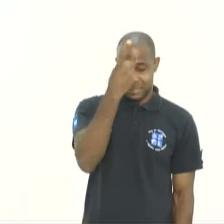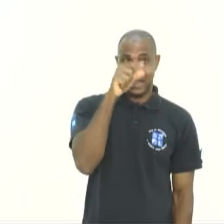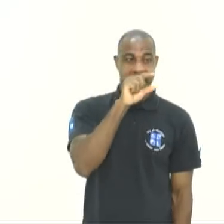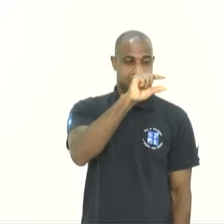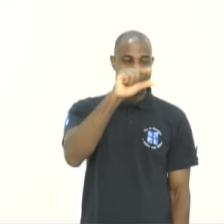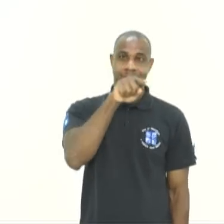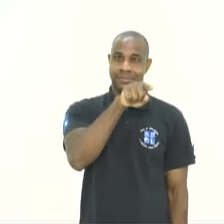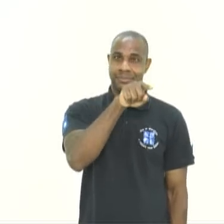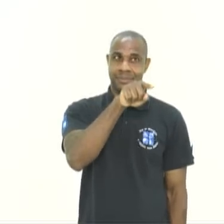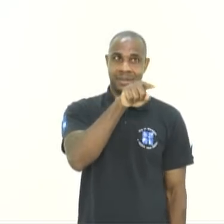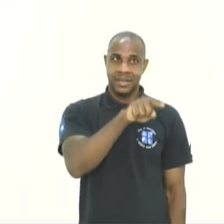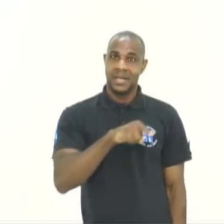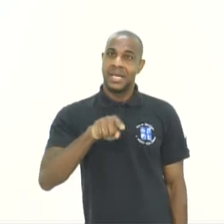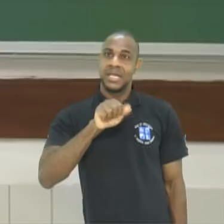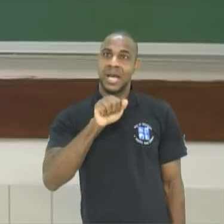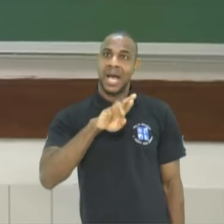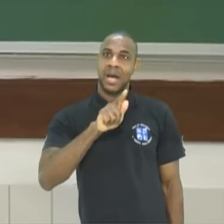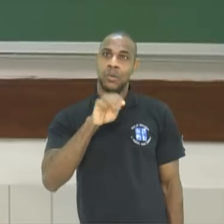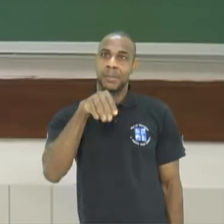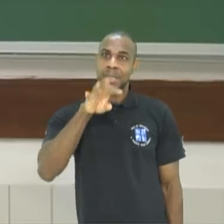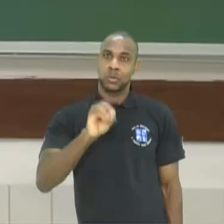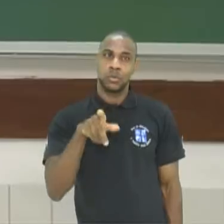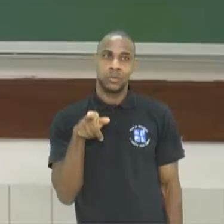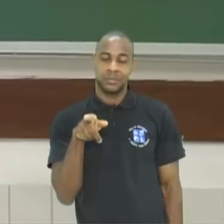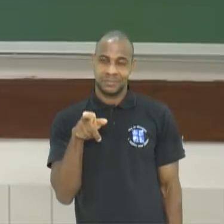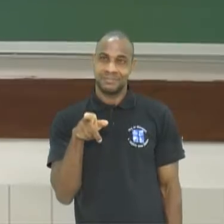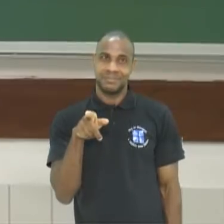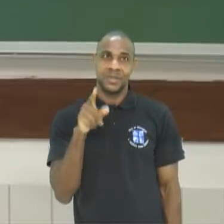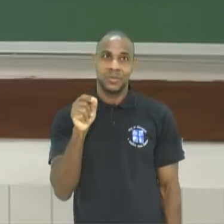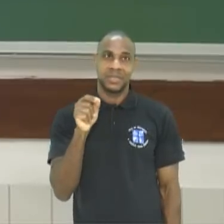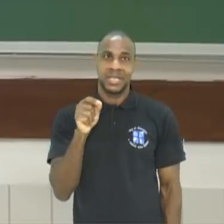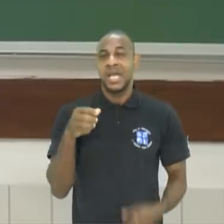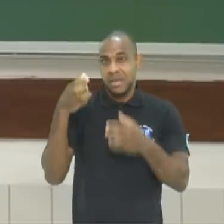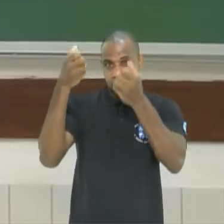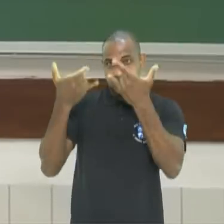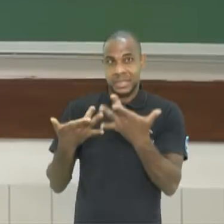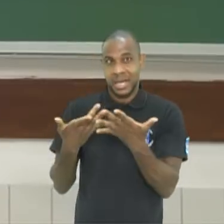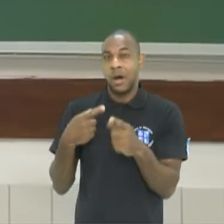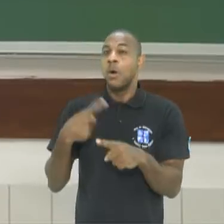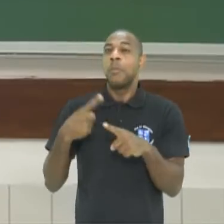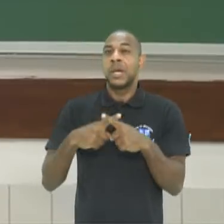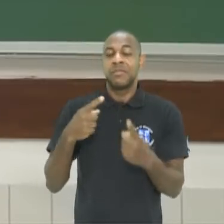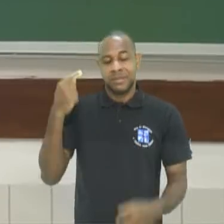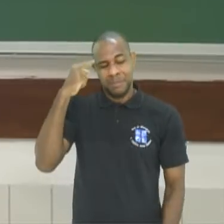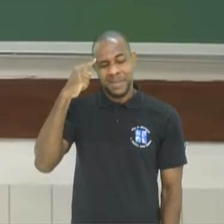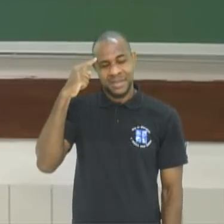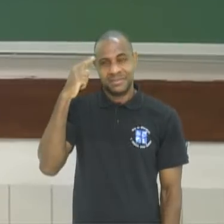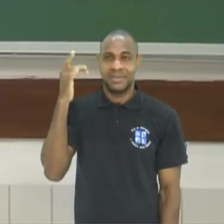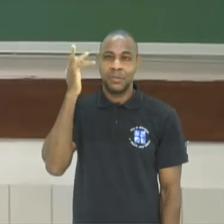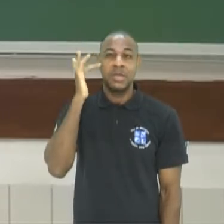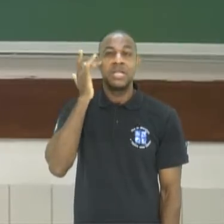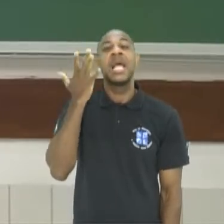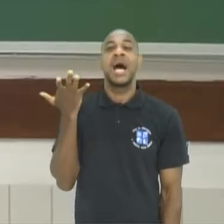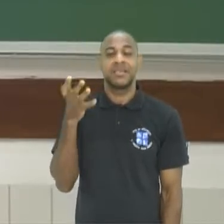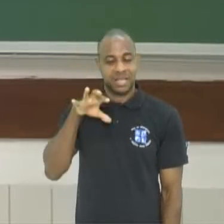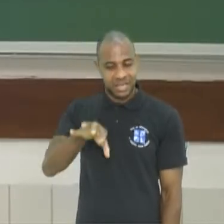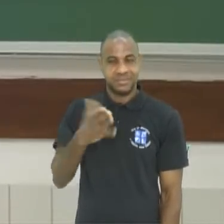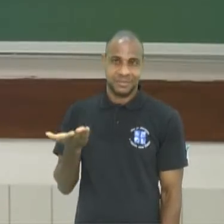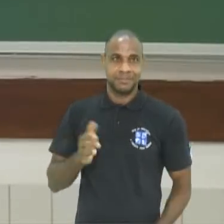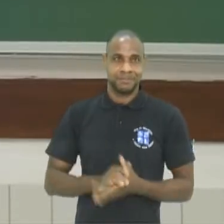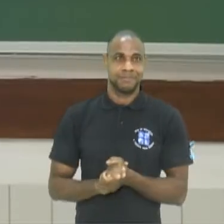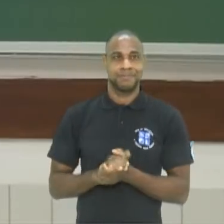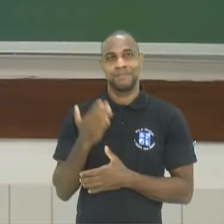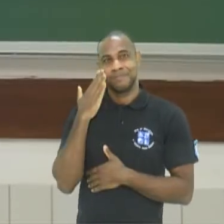da sua ideia. Bem simples, né? Para a gente entender e ir começando aí a pensar nesse texto dissertativo